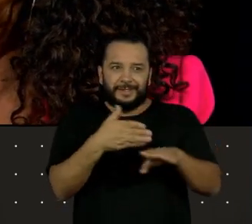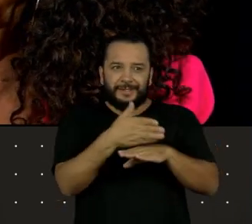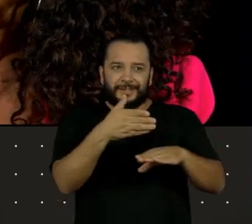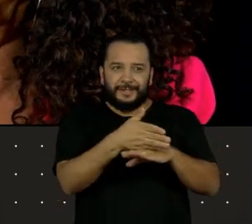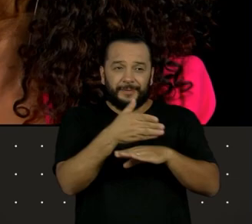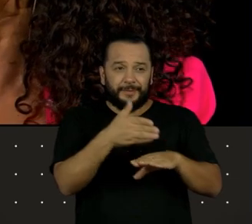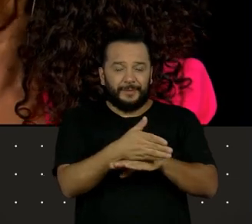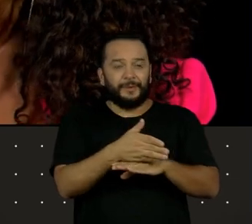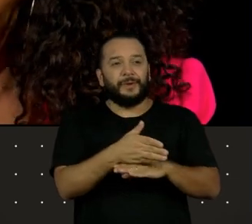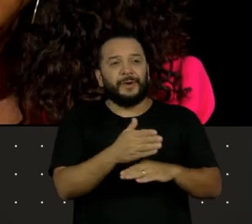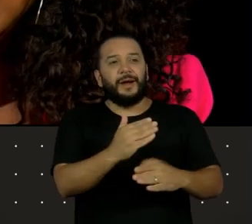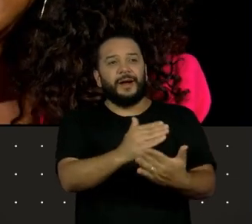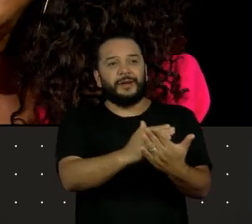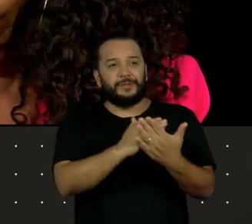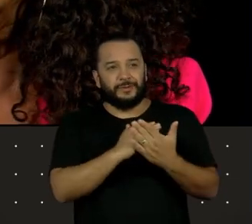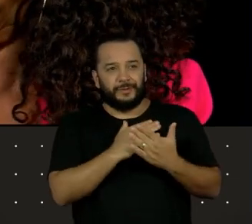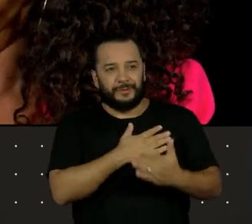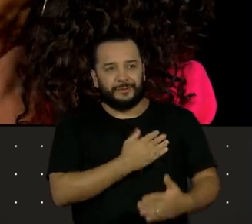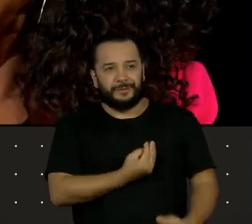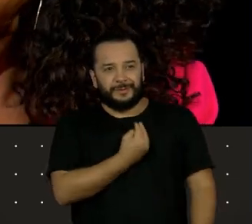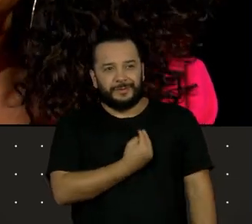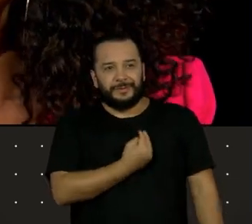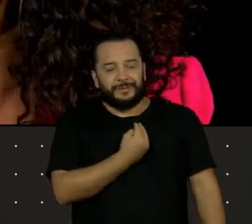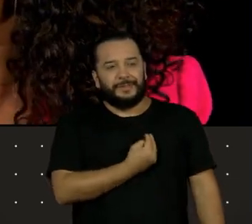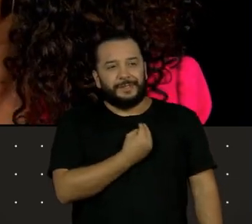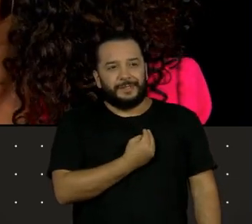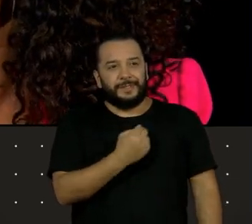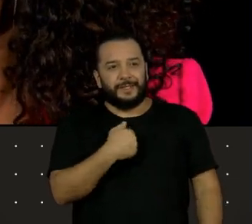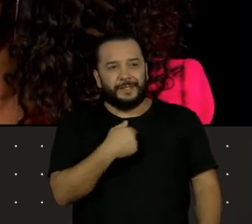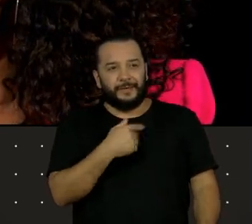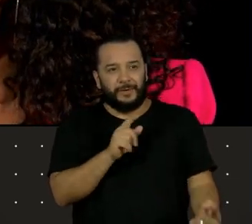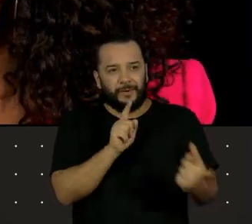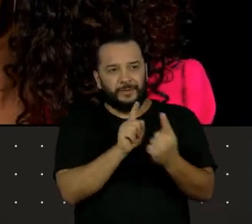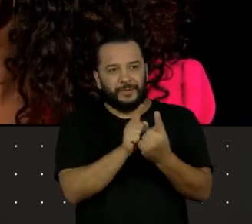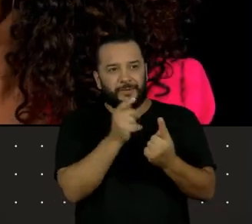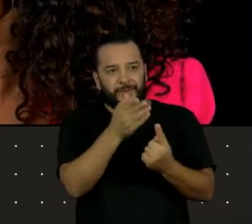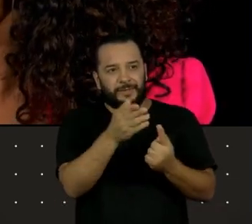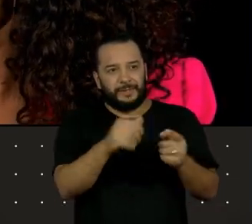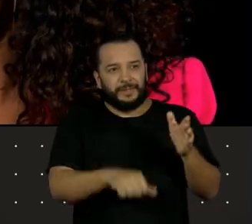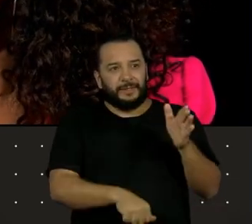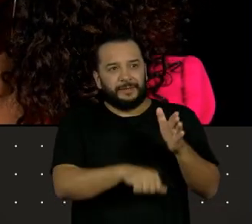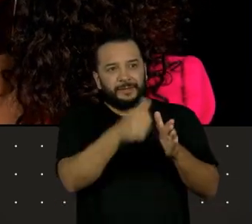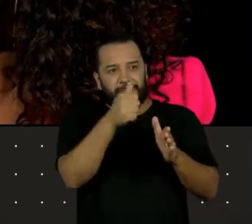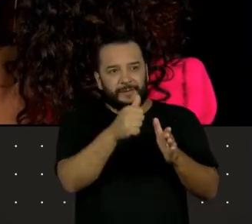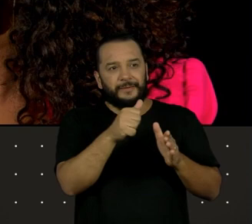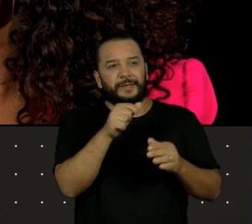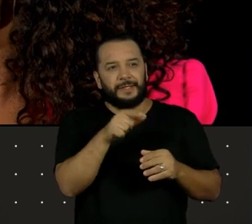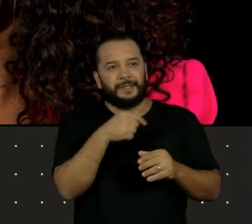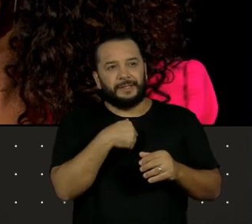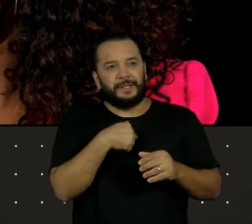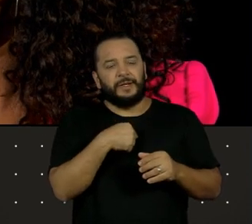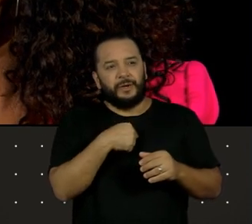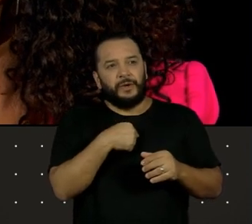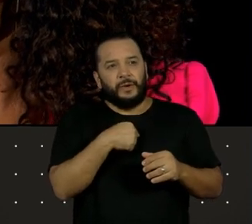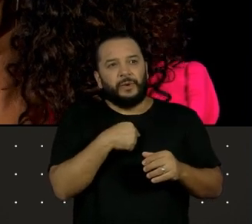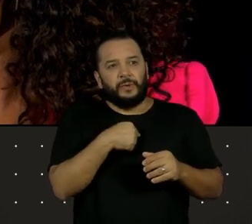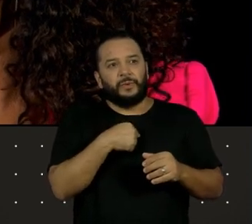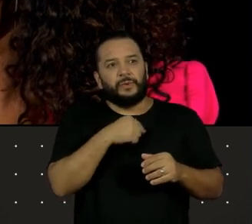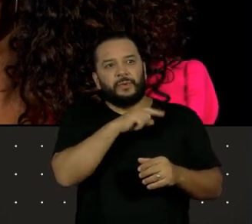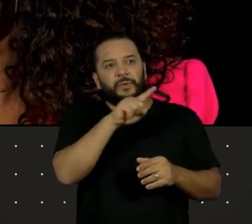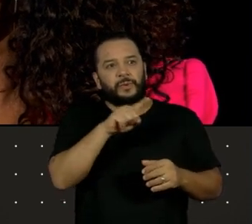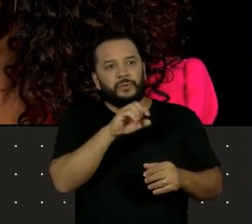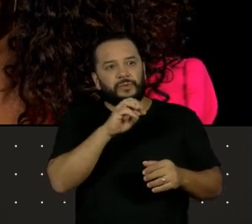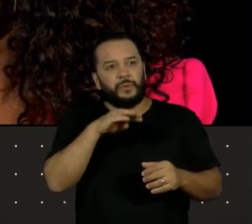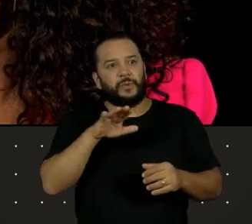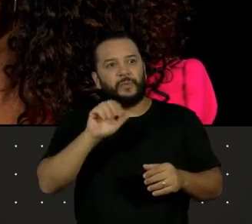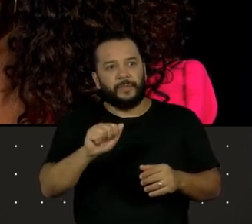numa parte da minha vida aí né a gente ter se encontrado a primeira vez numa canja que eu fui dar nas zomba que a banda